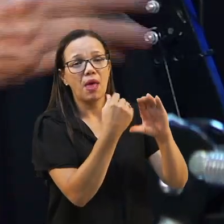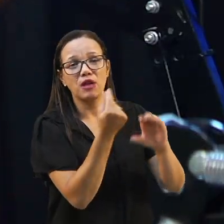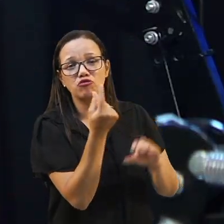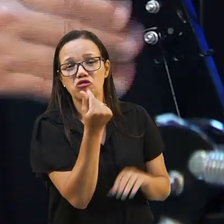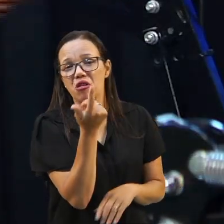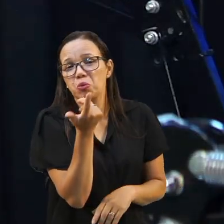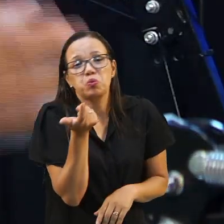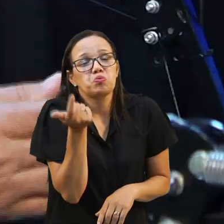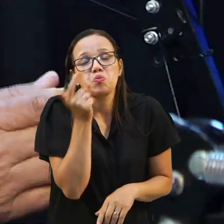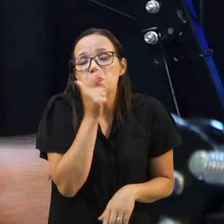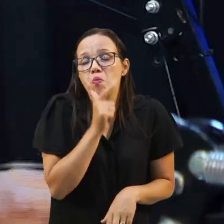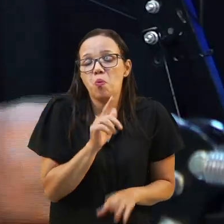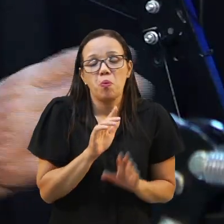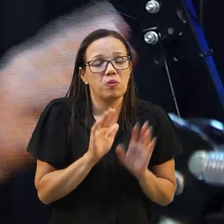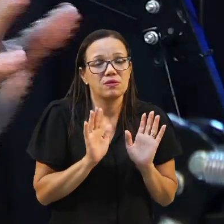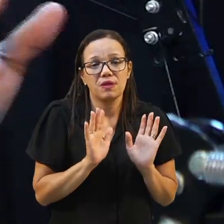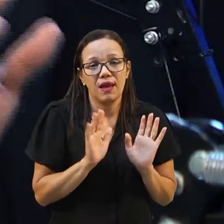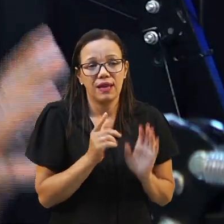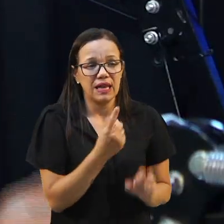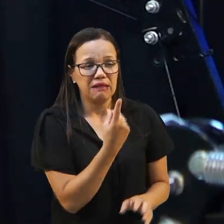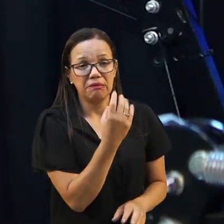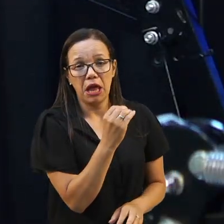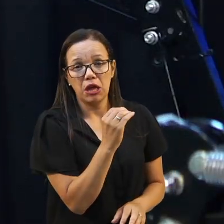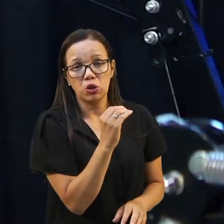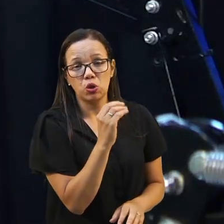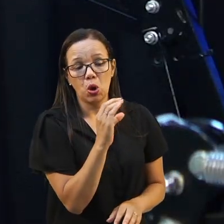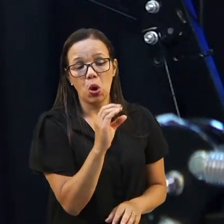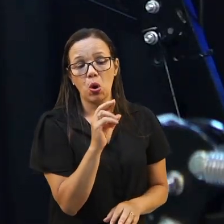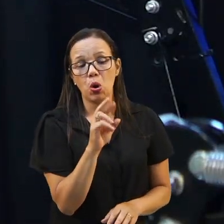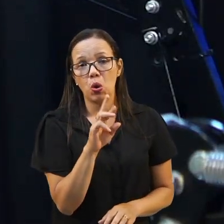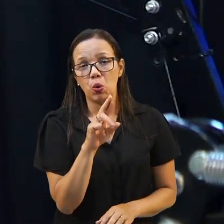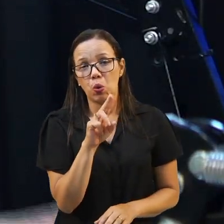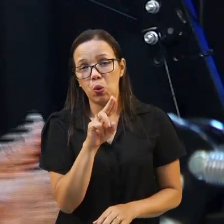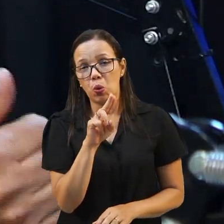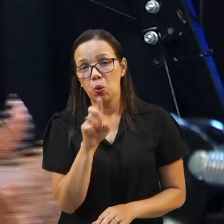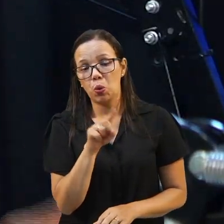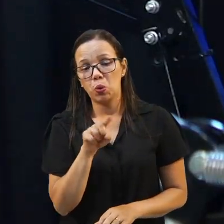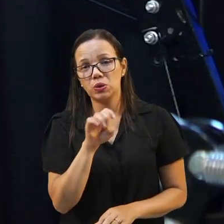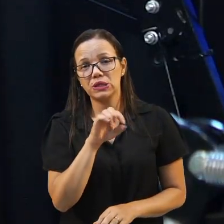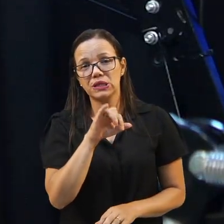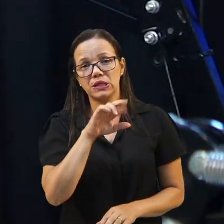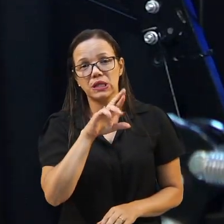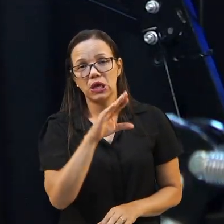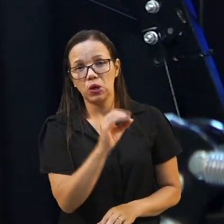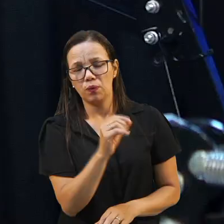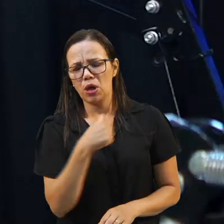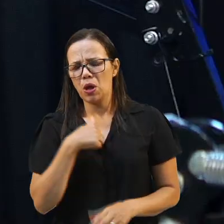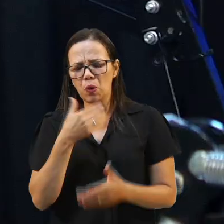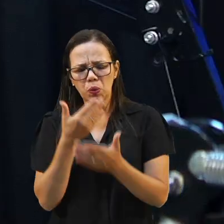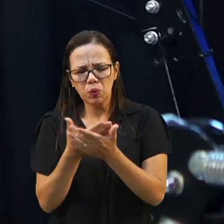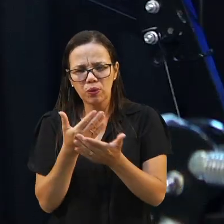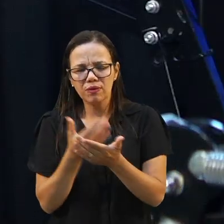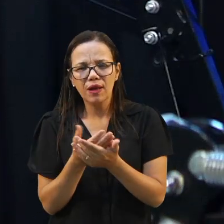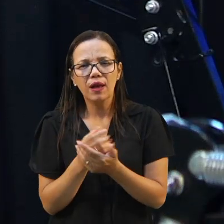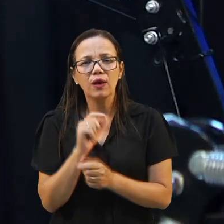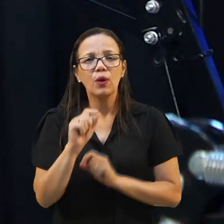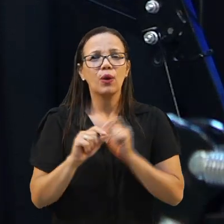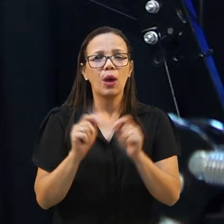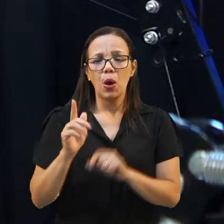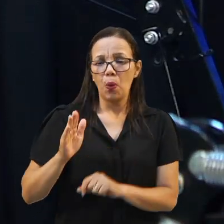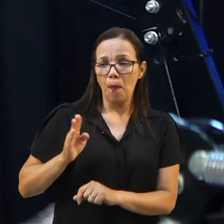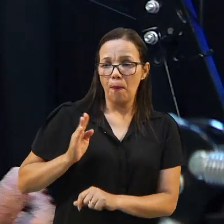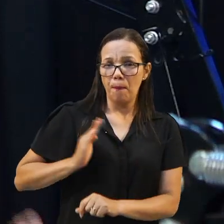10 cruzeiros, sei lá, para mim sobreviver aqui. estudei com bolsa de